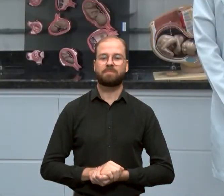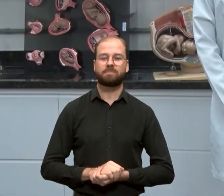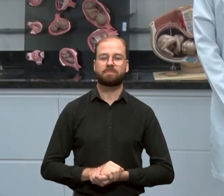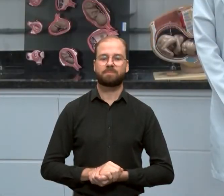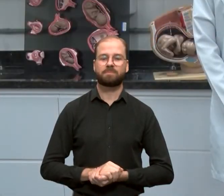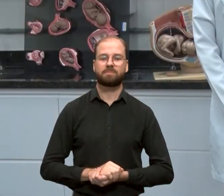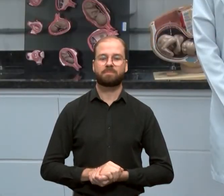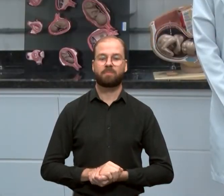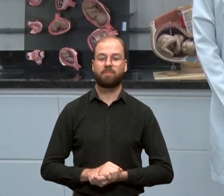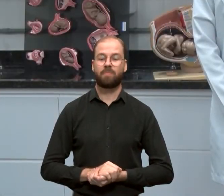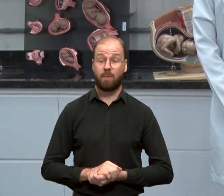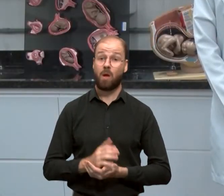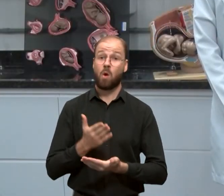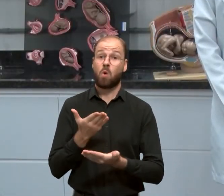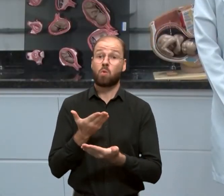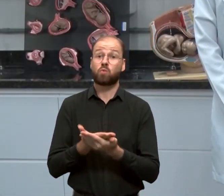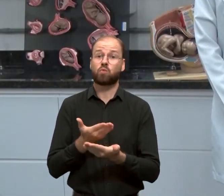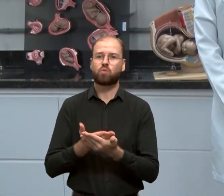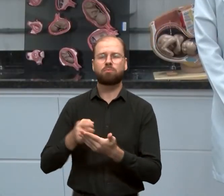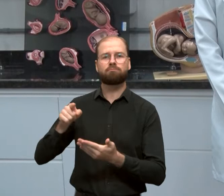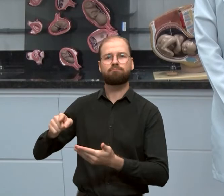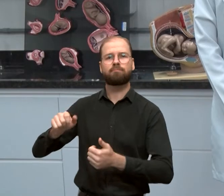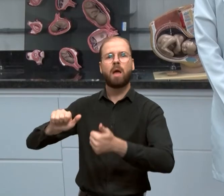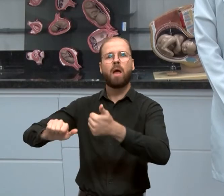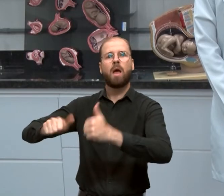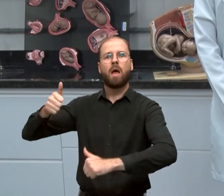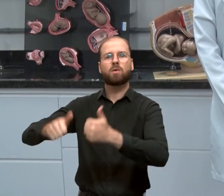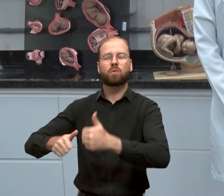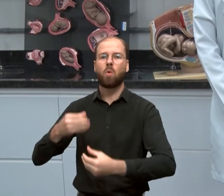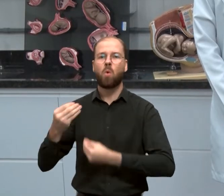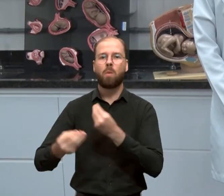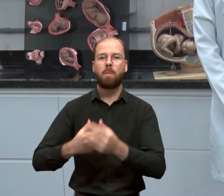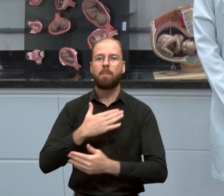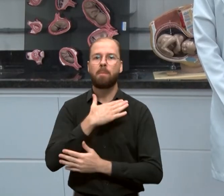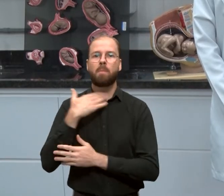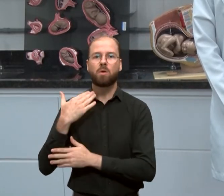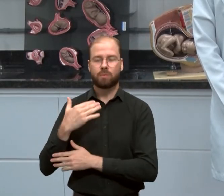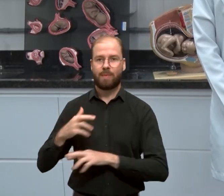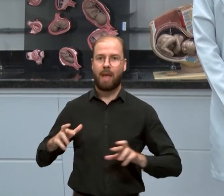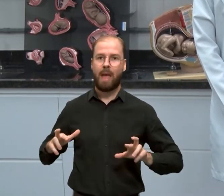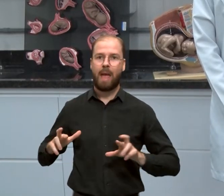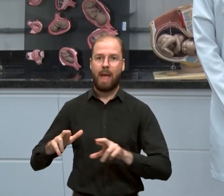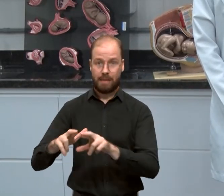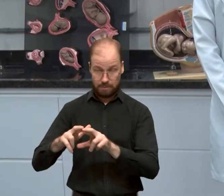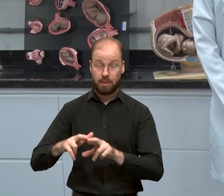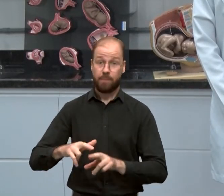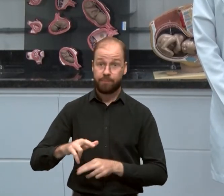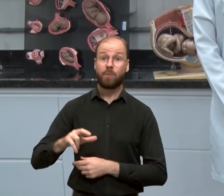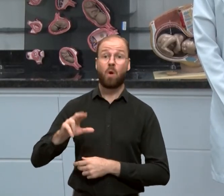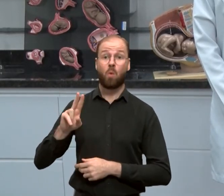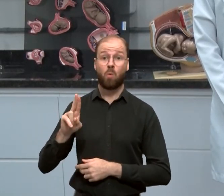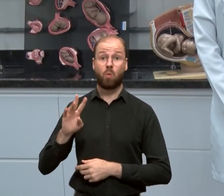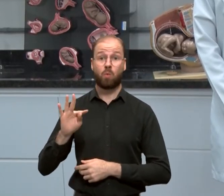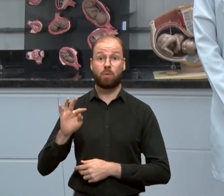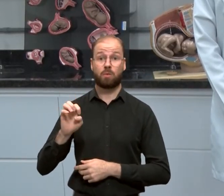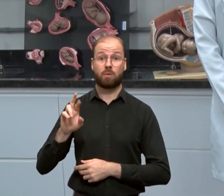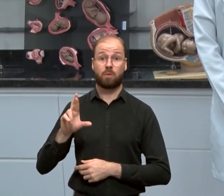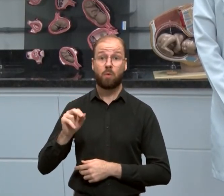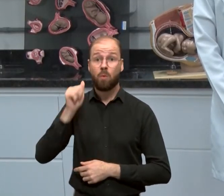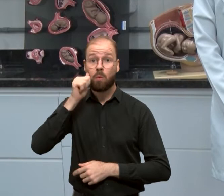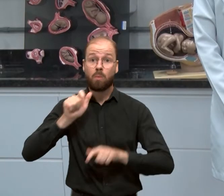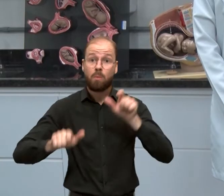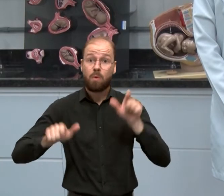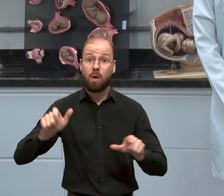O estudo analisou a taxa de mortalidade por câncer de colo de útero em mulheres brasileiras de 20 anos